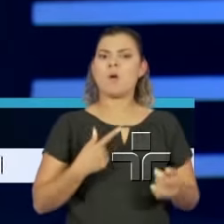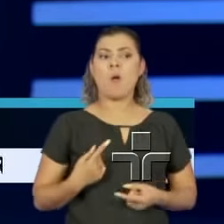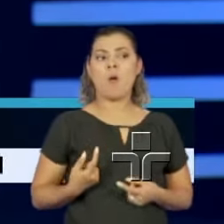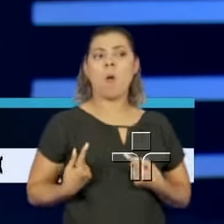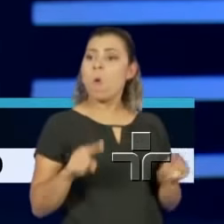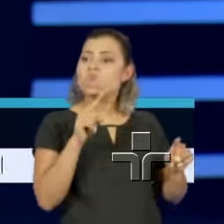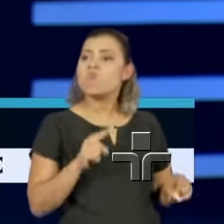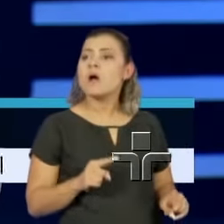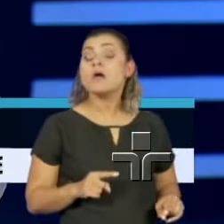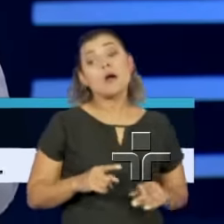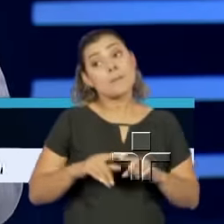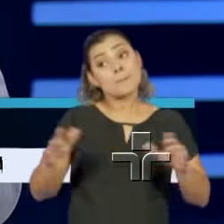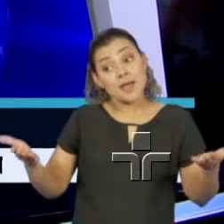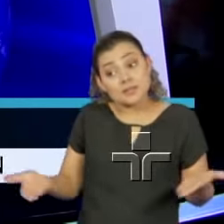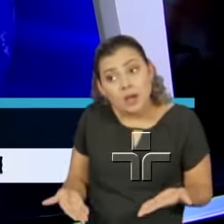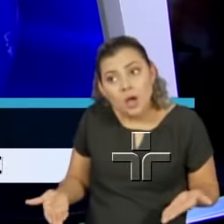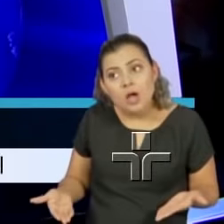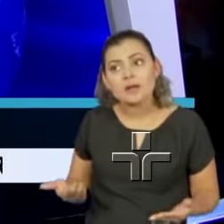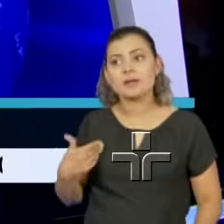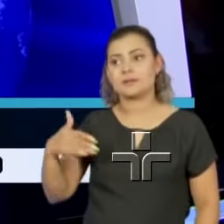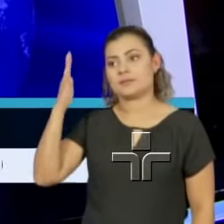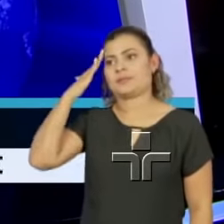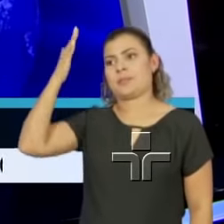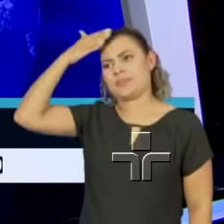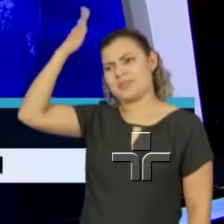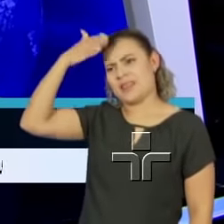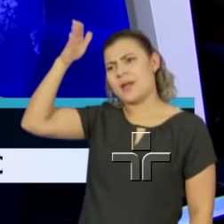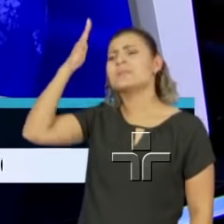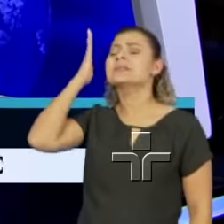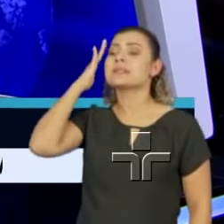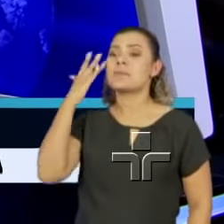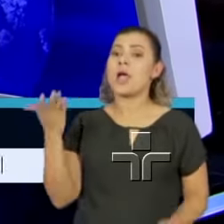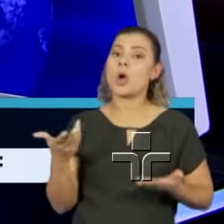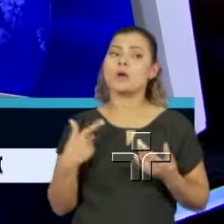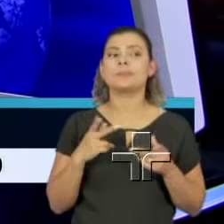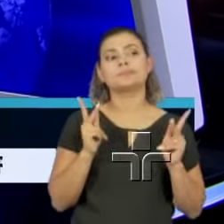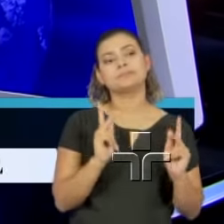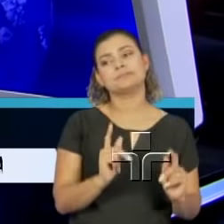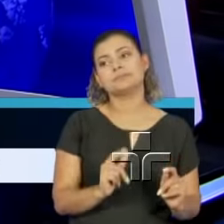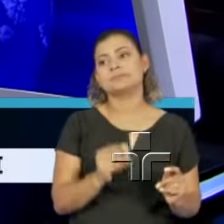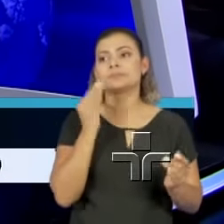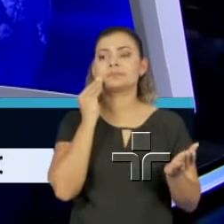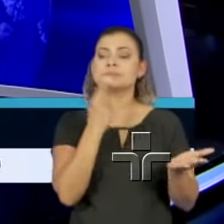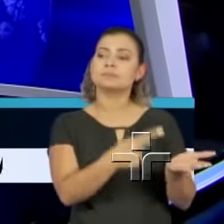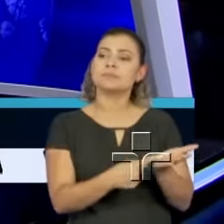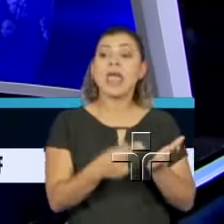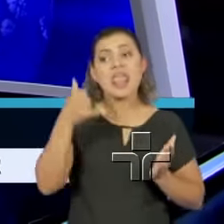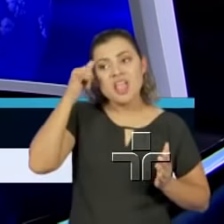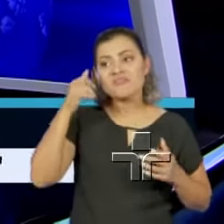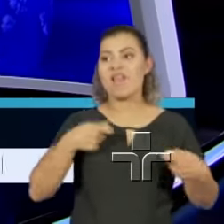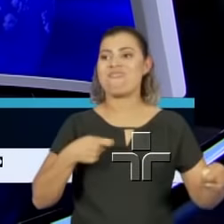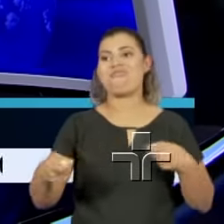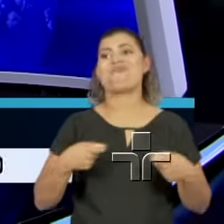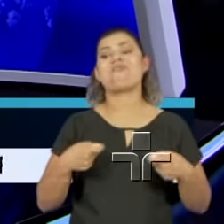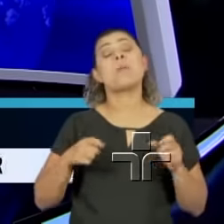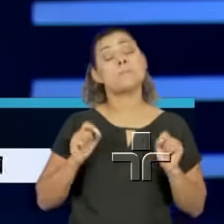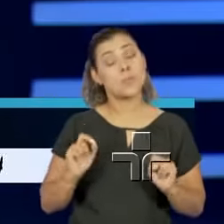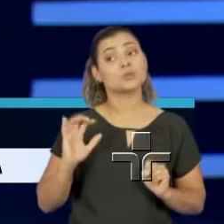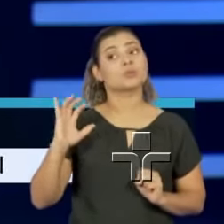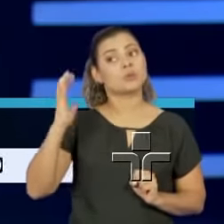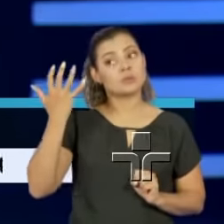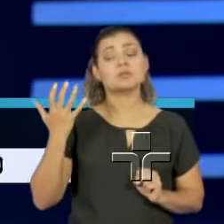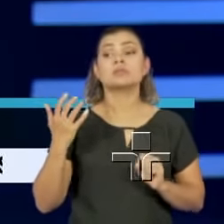interna e externa, e agora ele sabe que vai ter que fazer um apaziguamento para que não se envolva no conflito, que ele pode entrar, mas ele não sabe